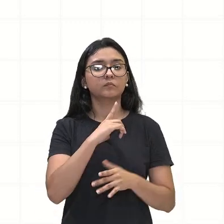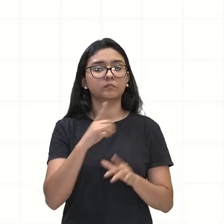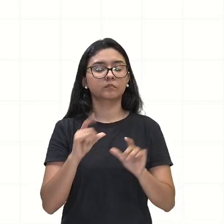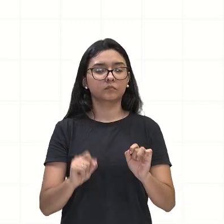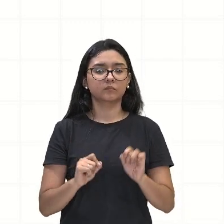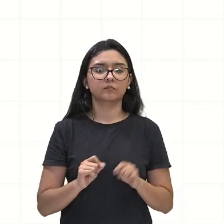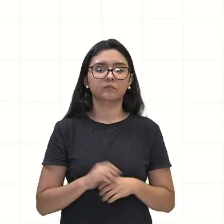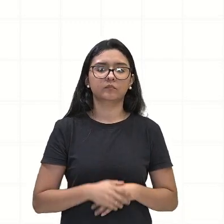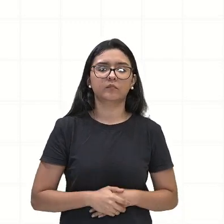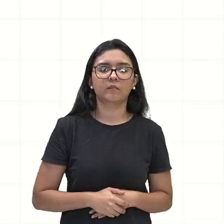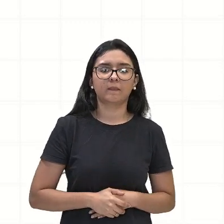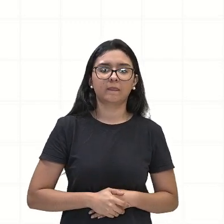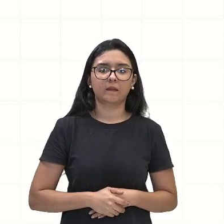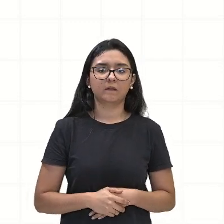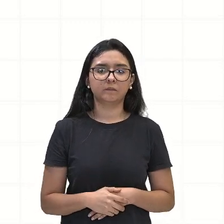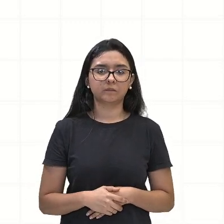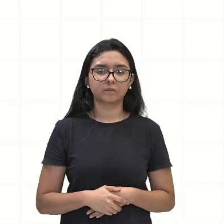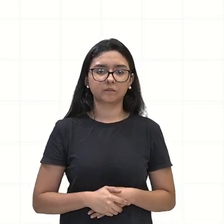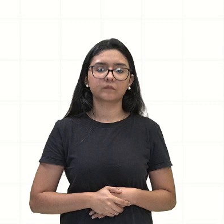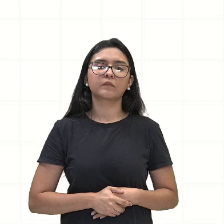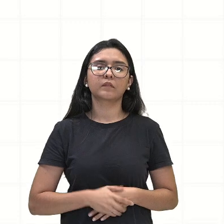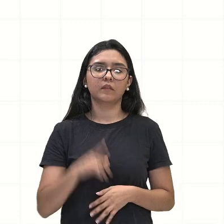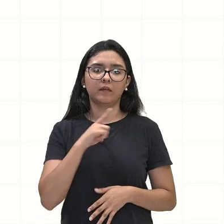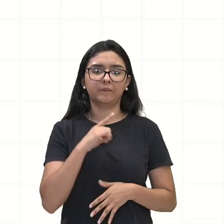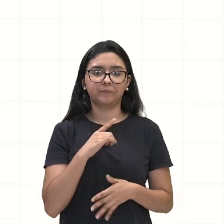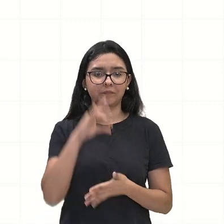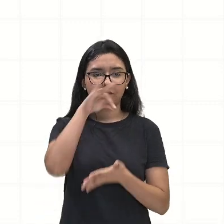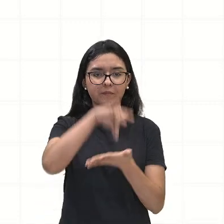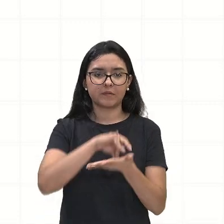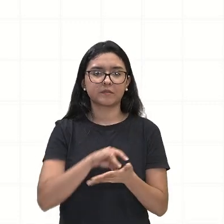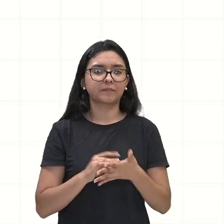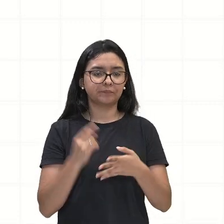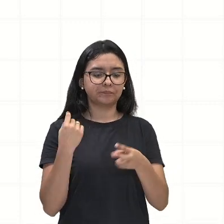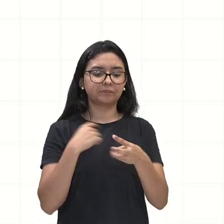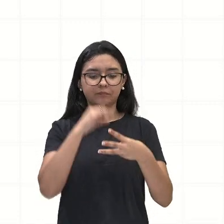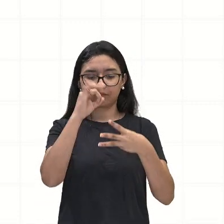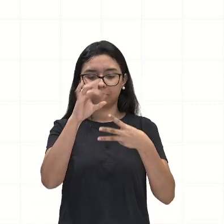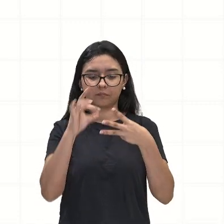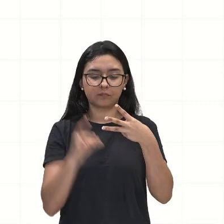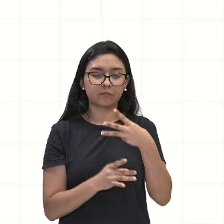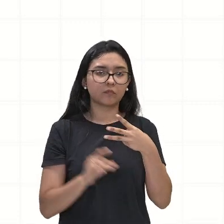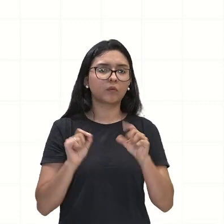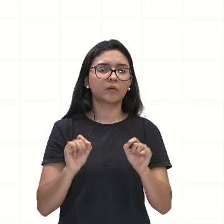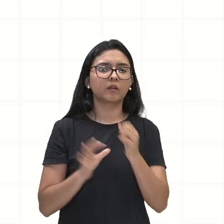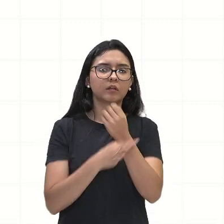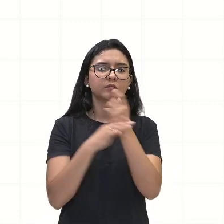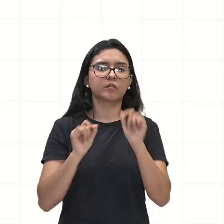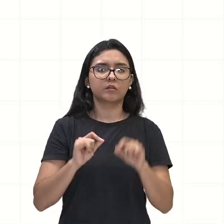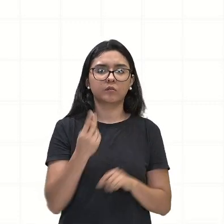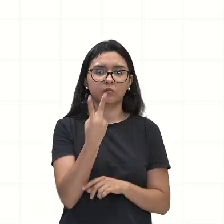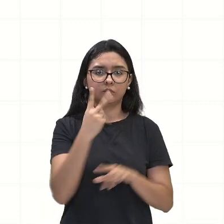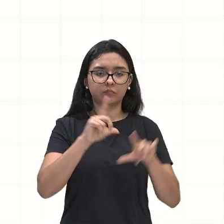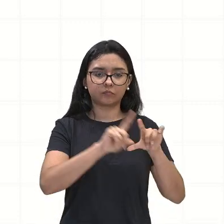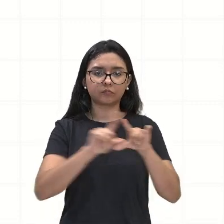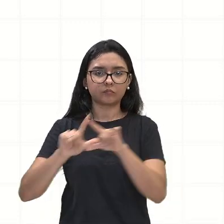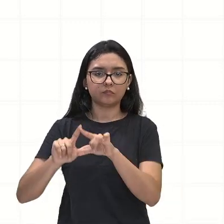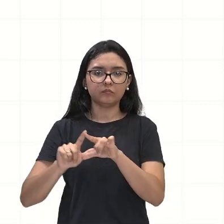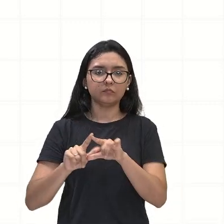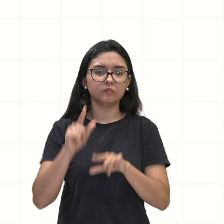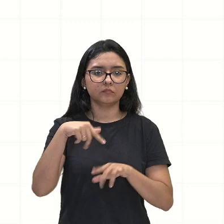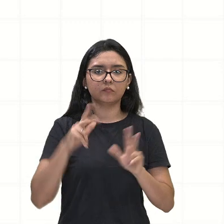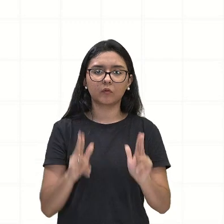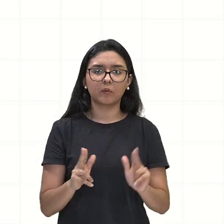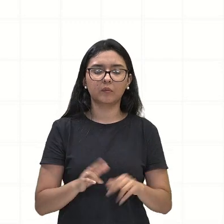né, essas afirmações. Tenho que lembrar o que garante que 2 ângulos são